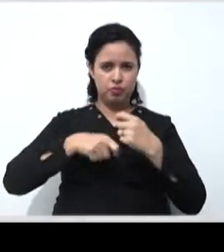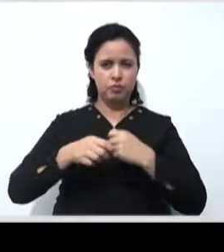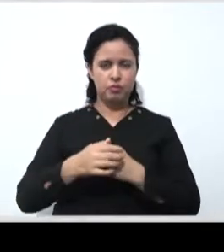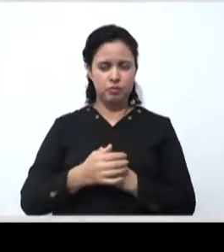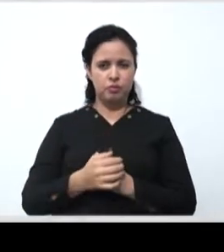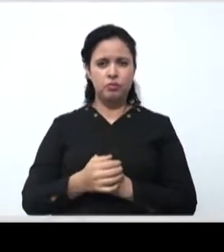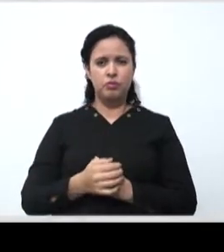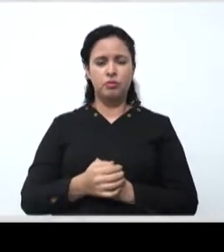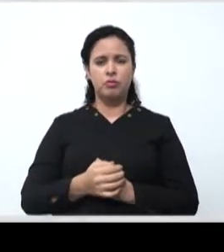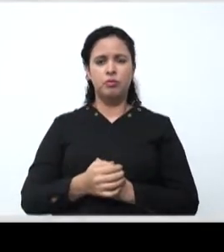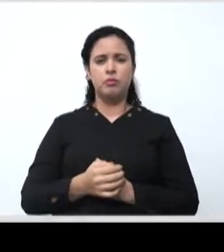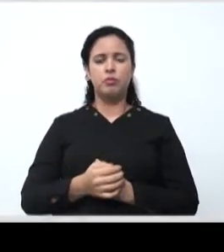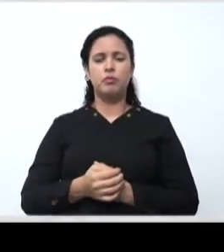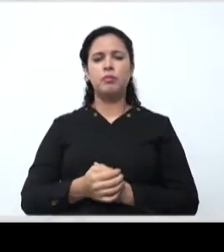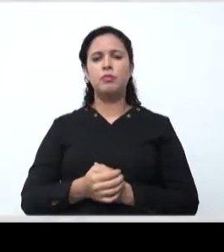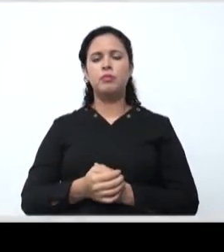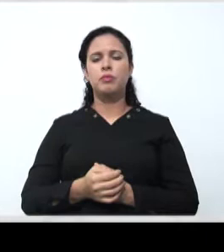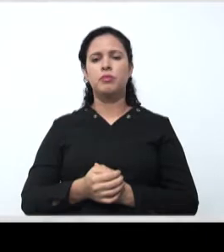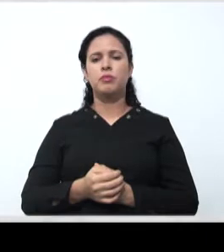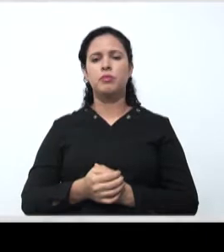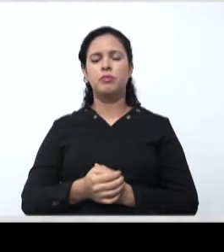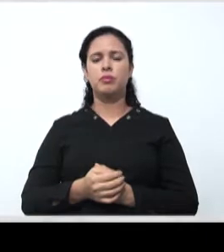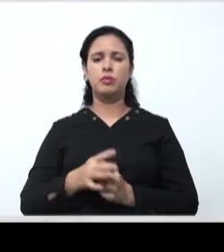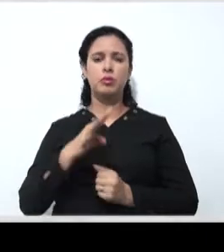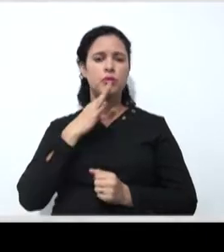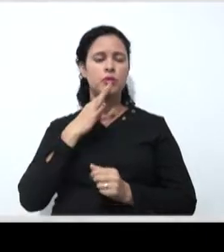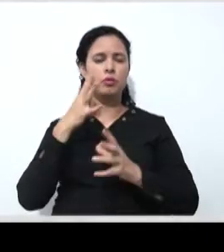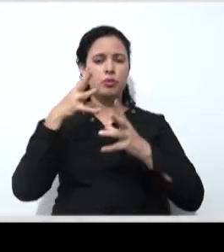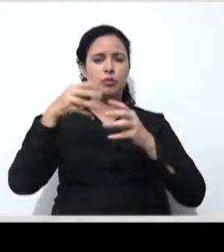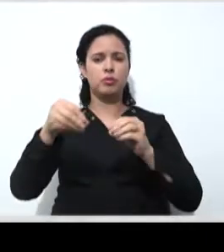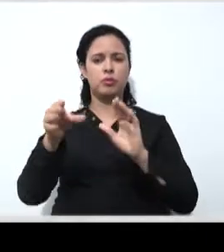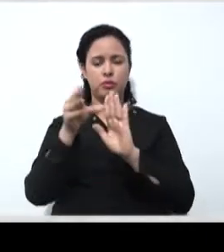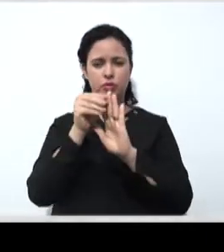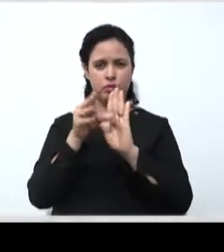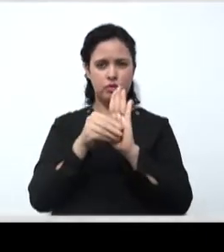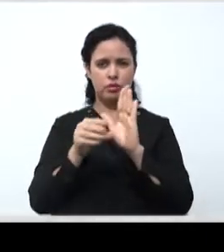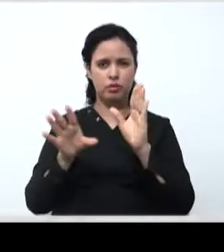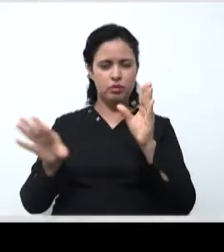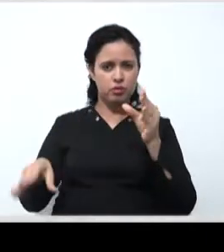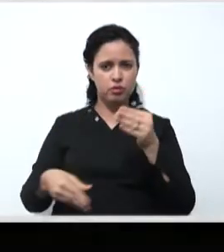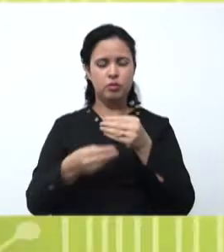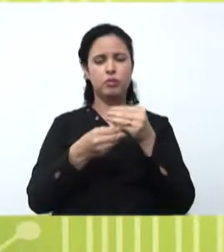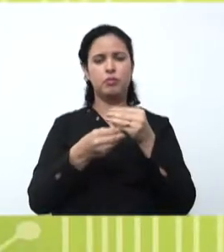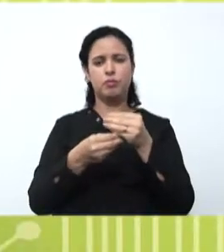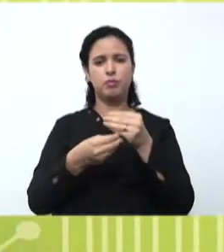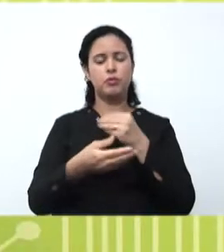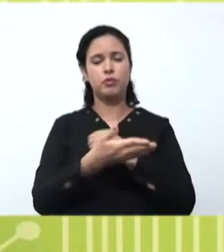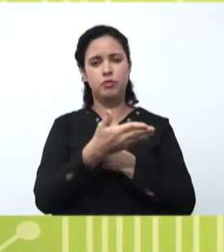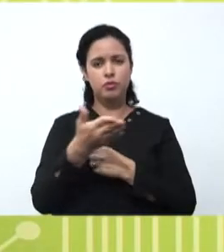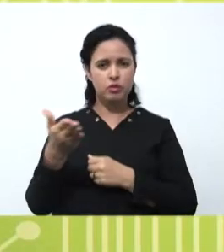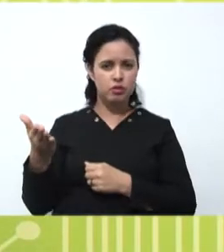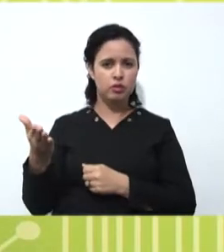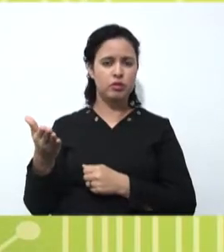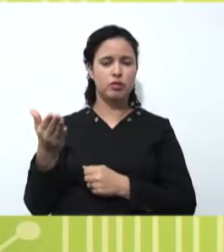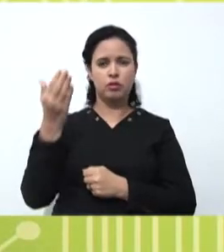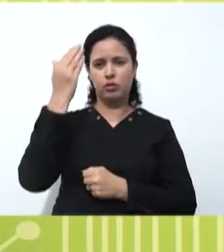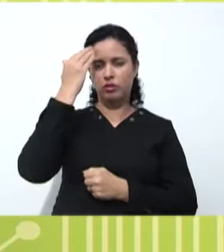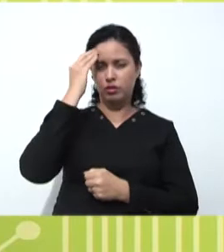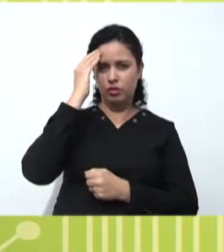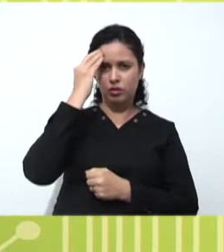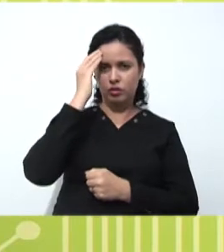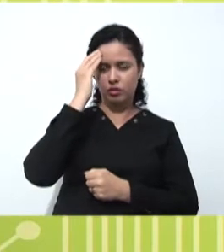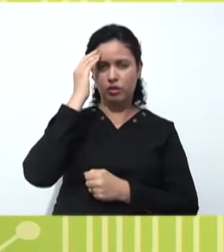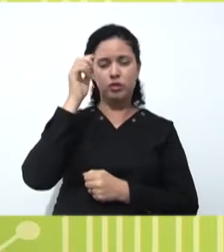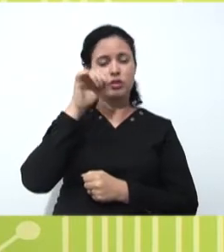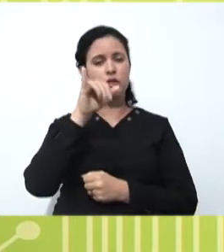a gente vai conhecer todos esses conteúdos em conjunto e eu espero que vocês compreendam, né? E